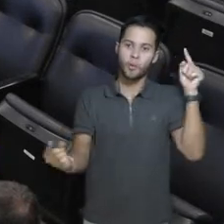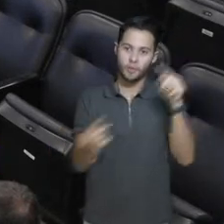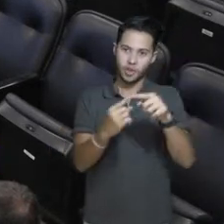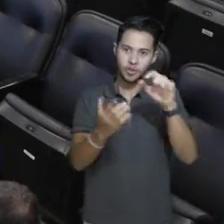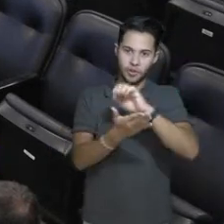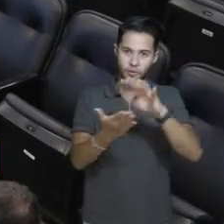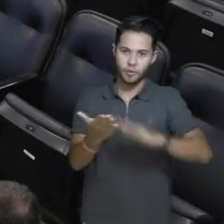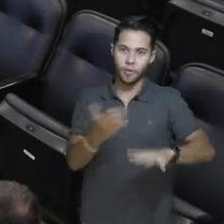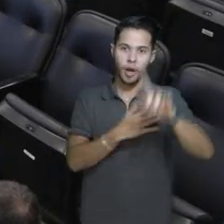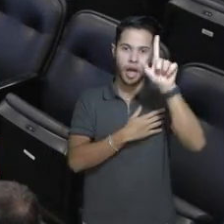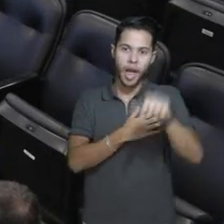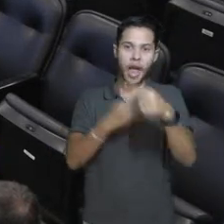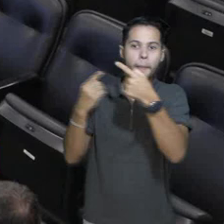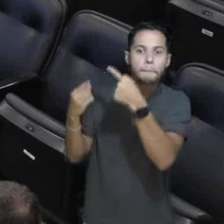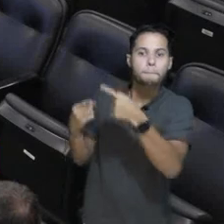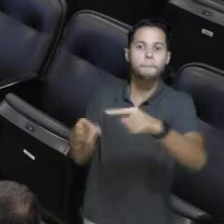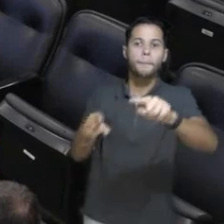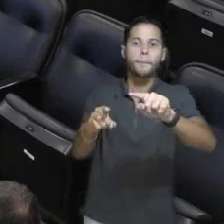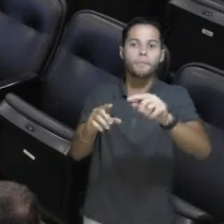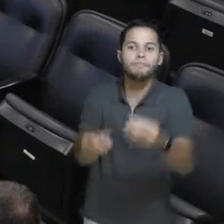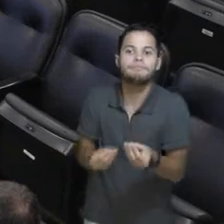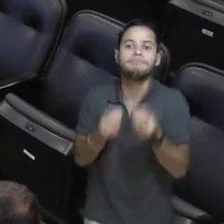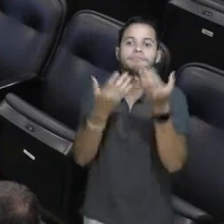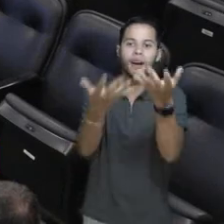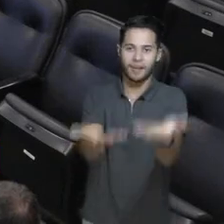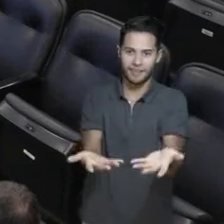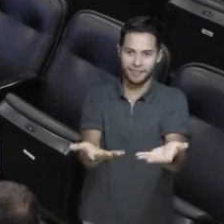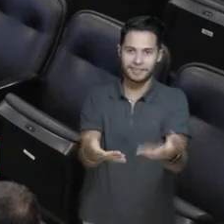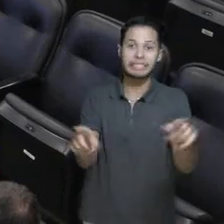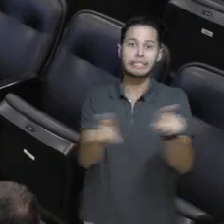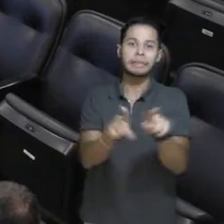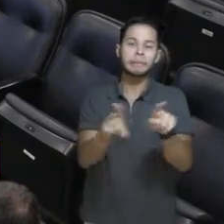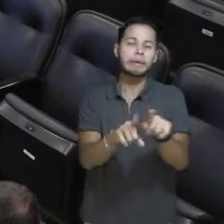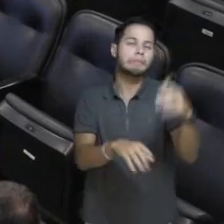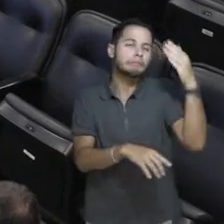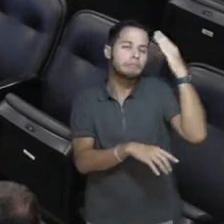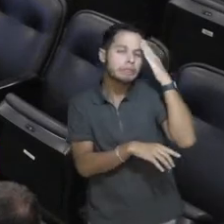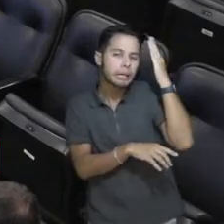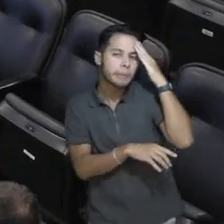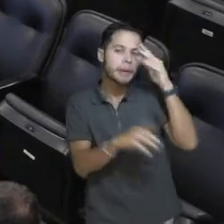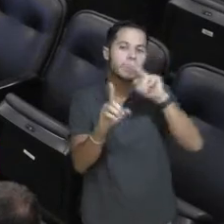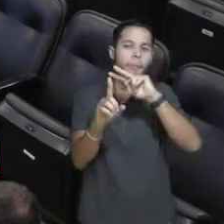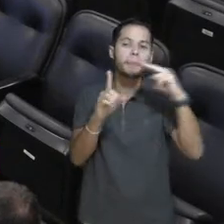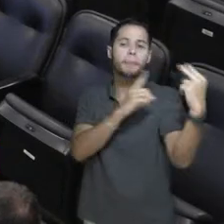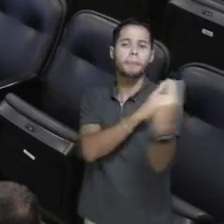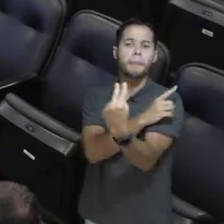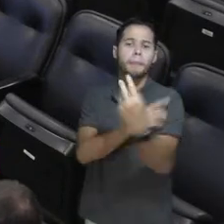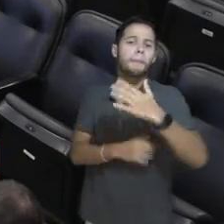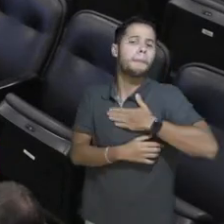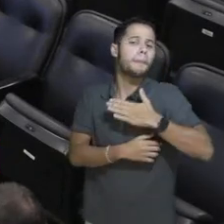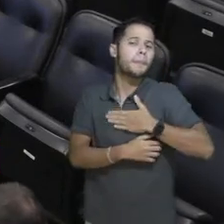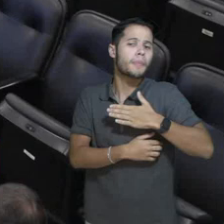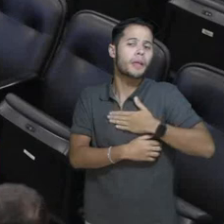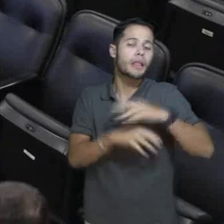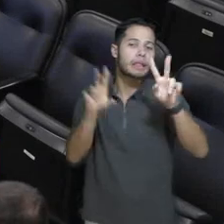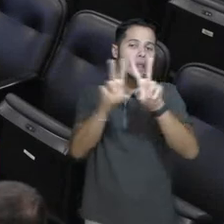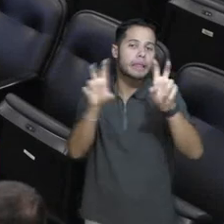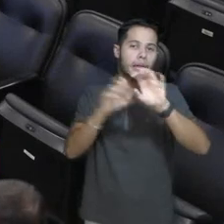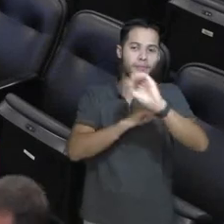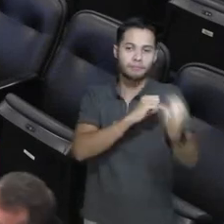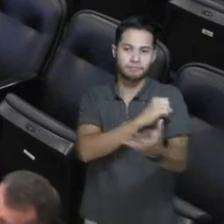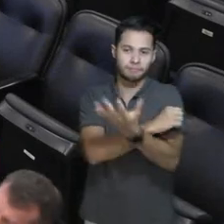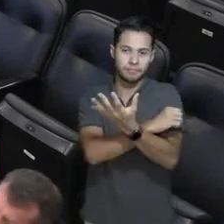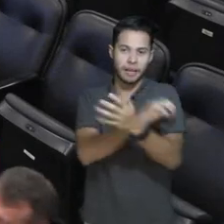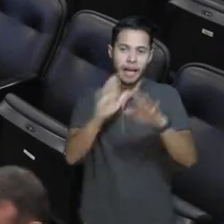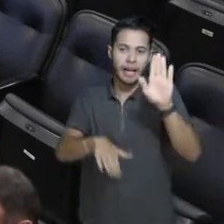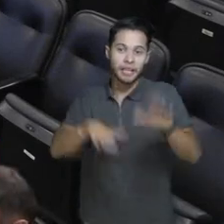essa provocação compreender Qual é a nossa percepção em relação à corrupção aquelas pequenas corrupções do